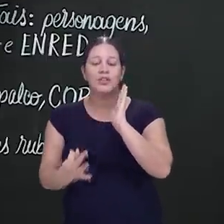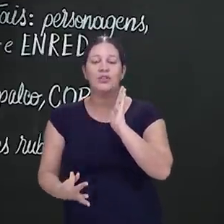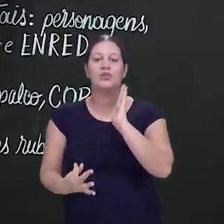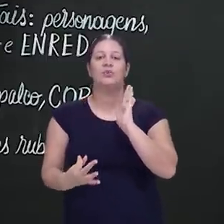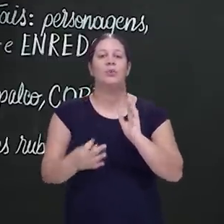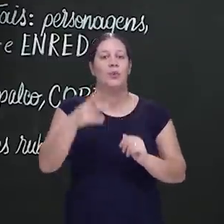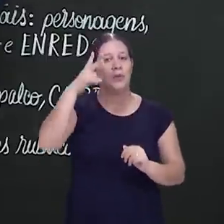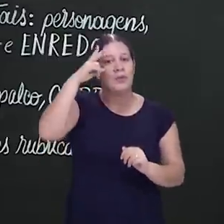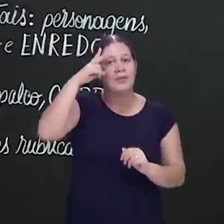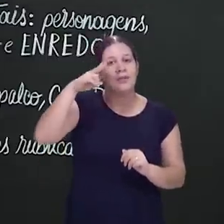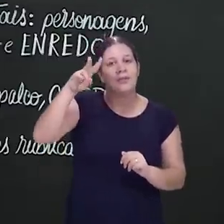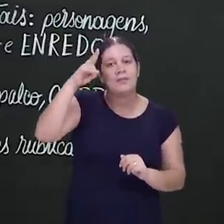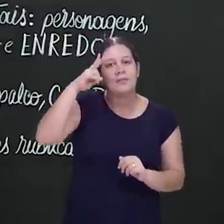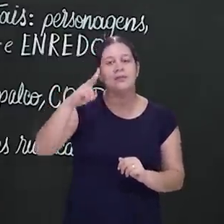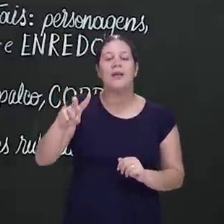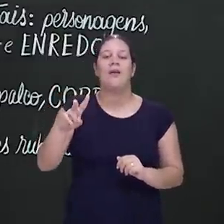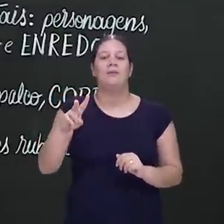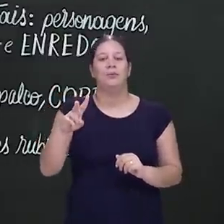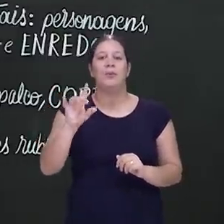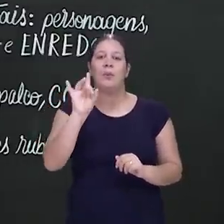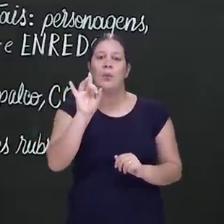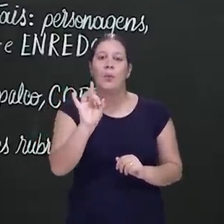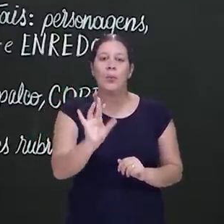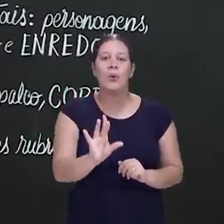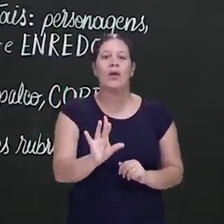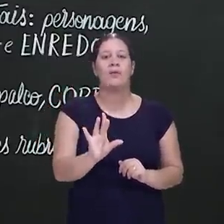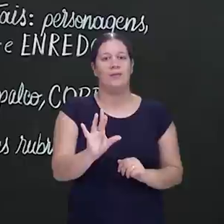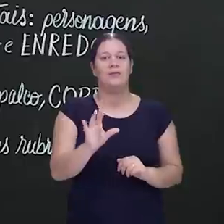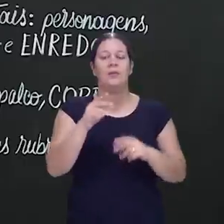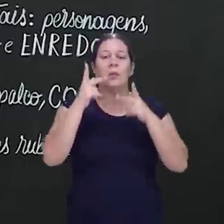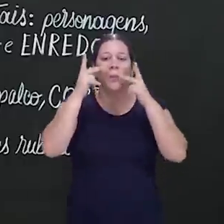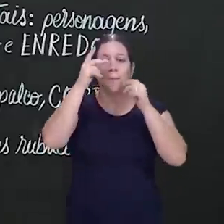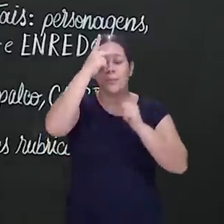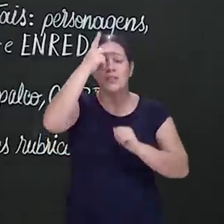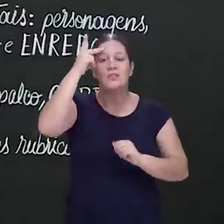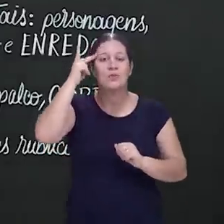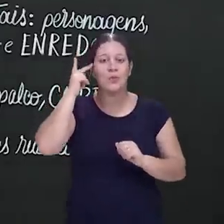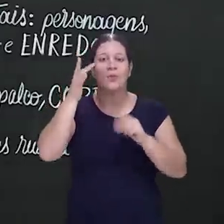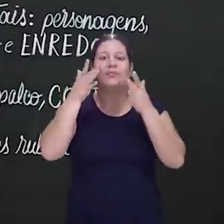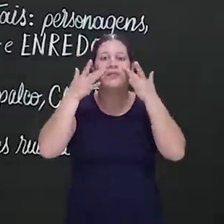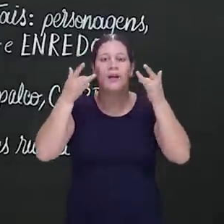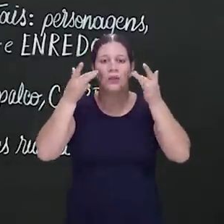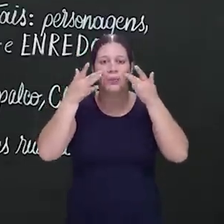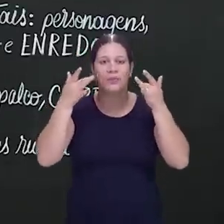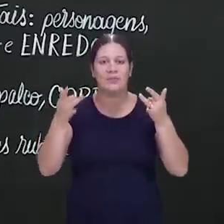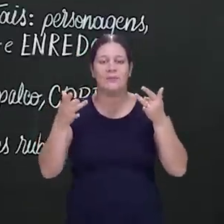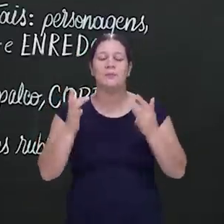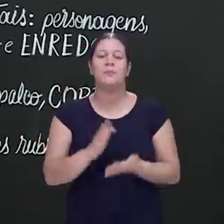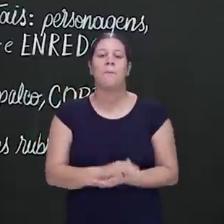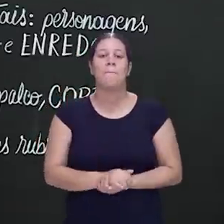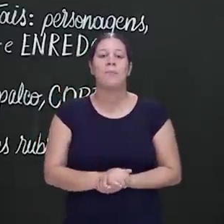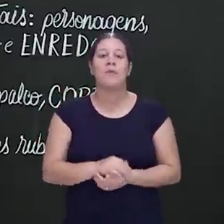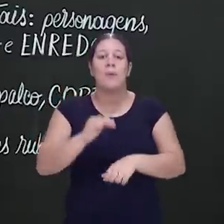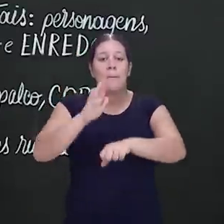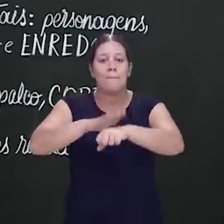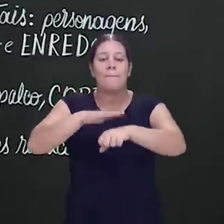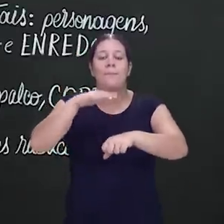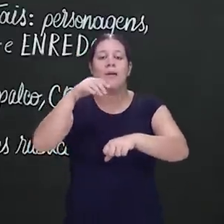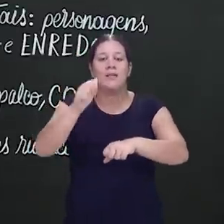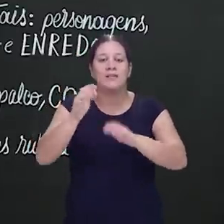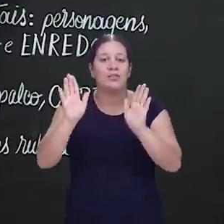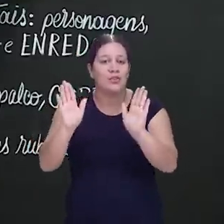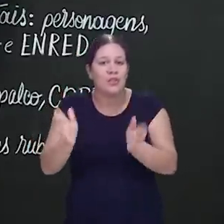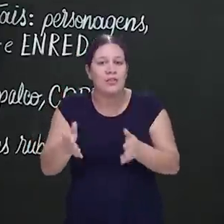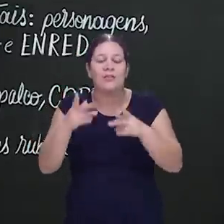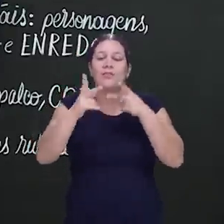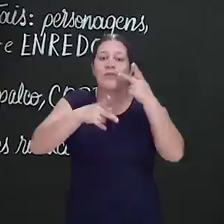ser encenado, representado por atores, ok? Lembra disso. Por mais que eu tenha dito a você